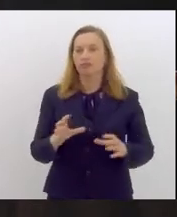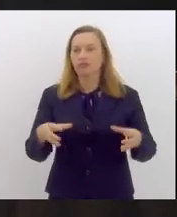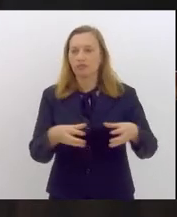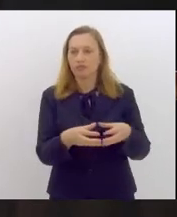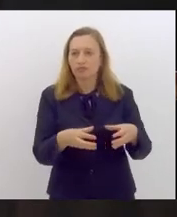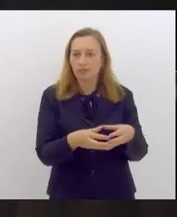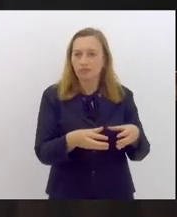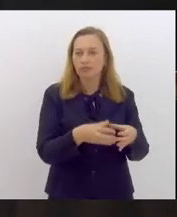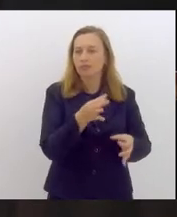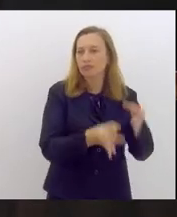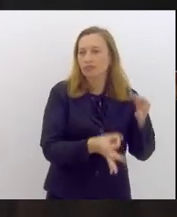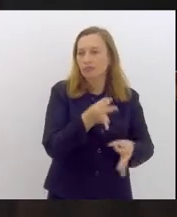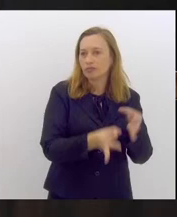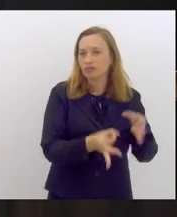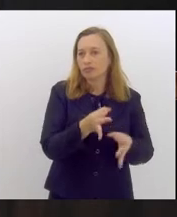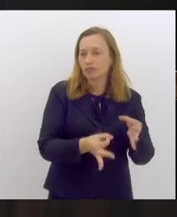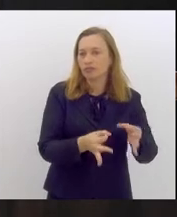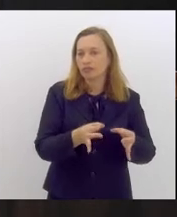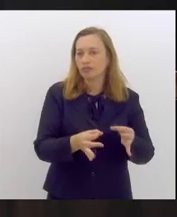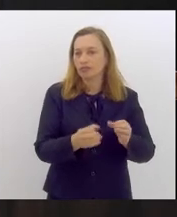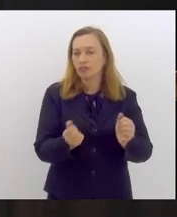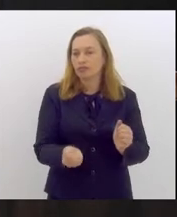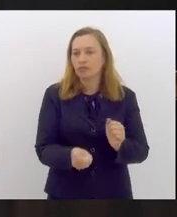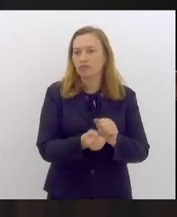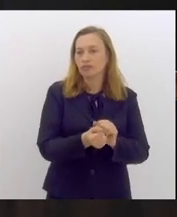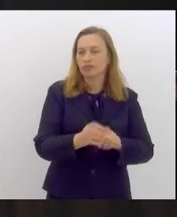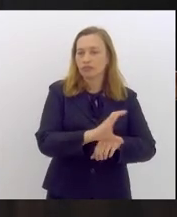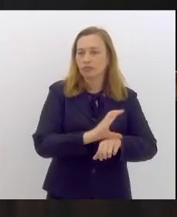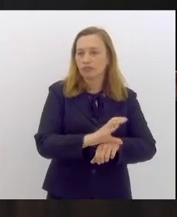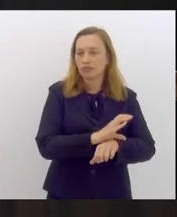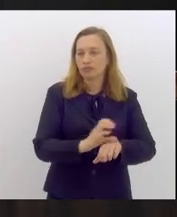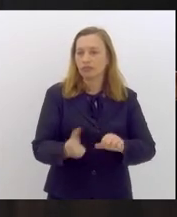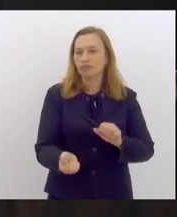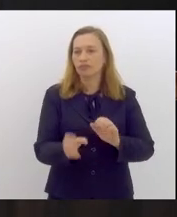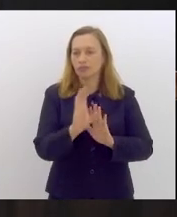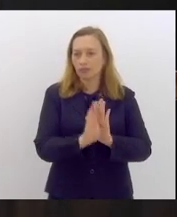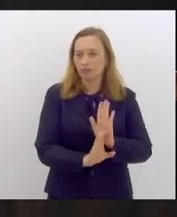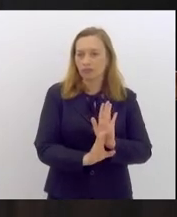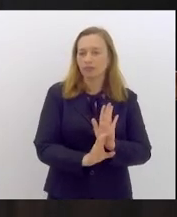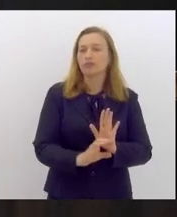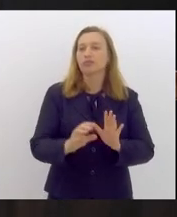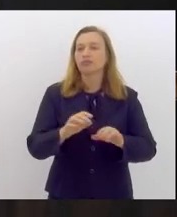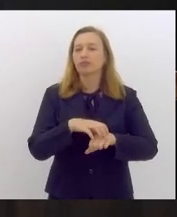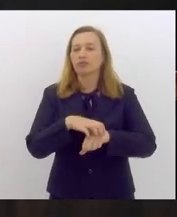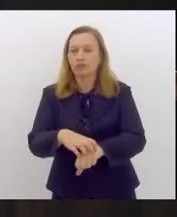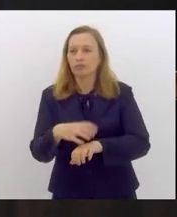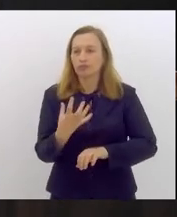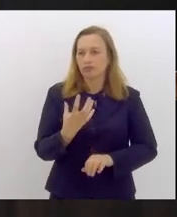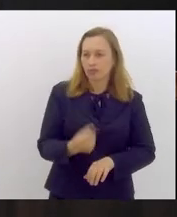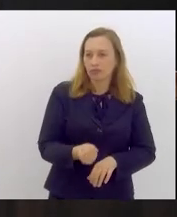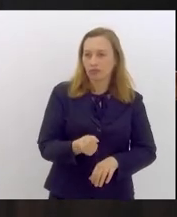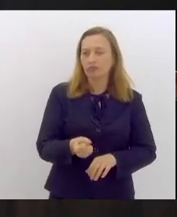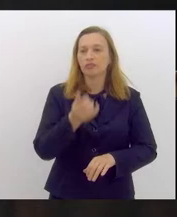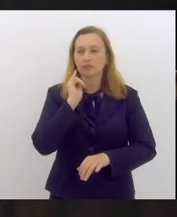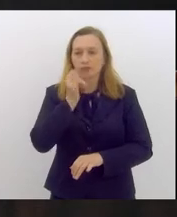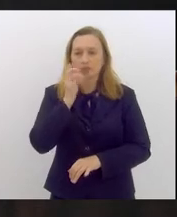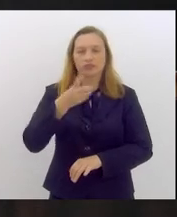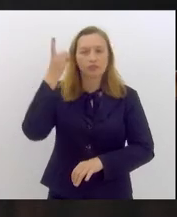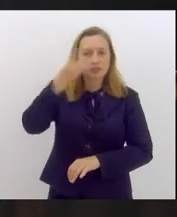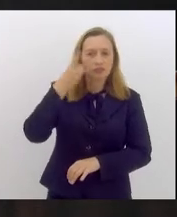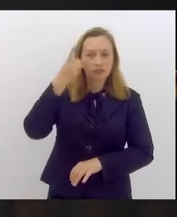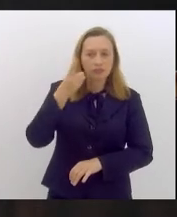Comissões de Constituição e Justiça pela Constitucionalidade com emendas de transporte favorável, relator